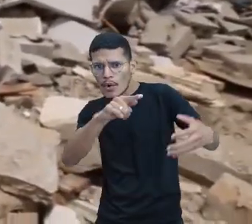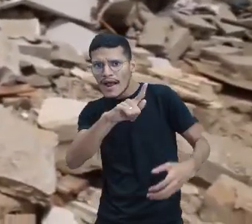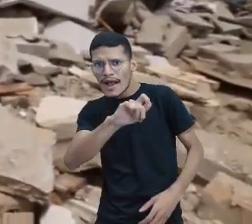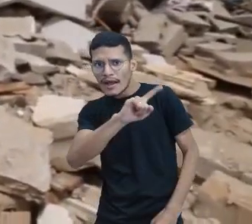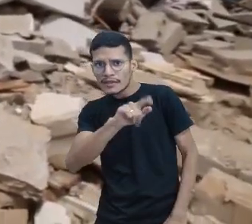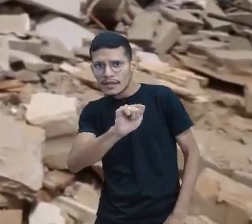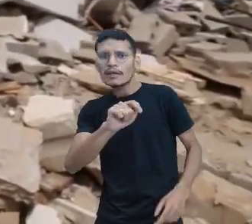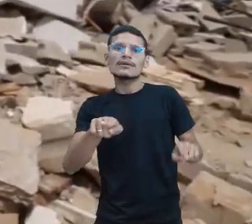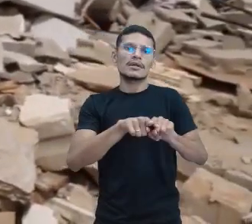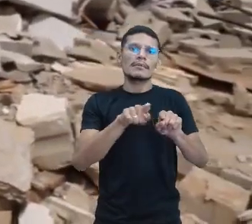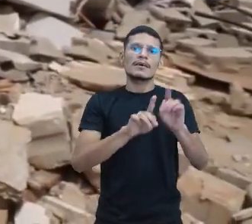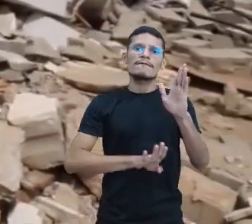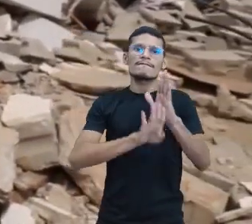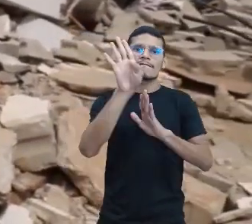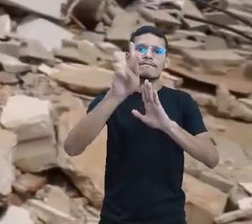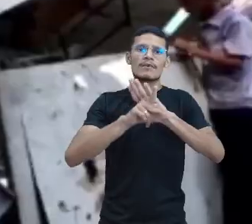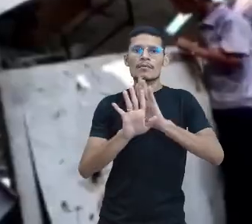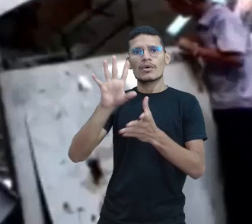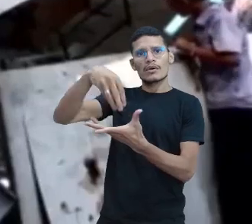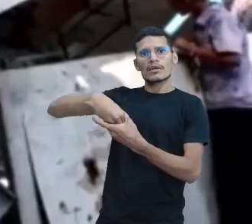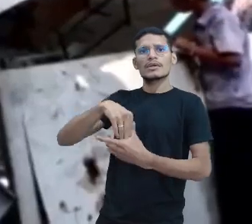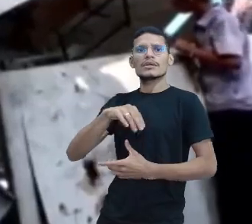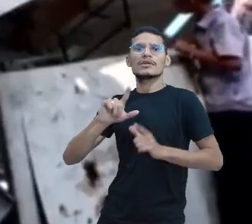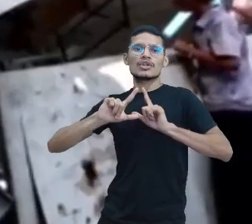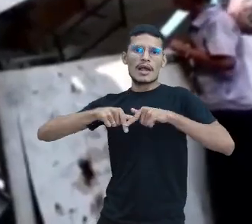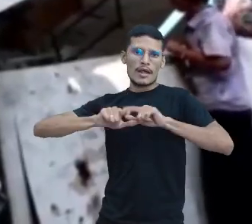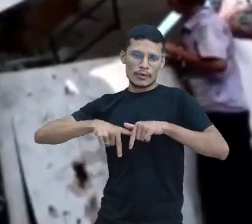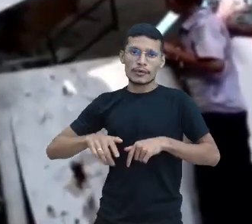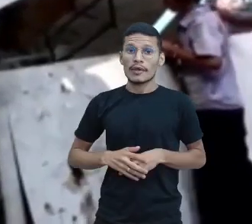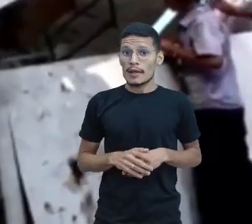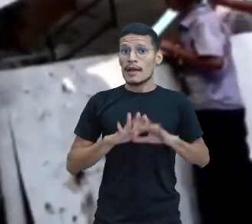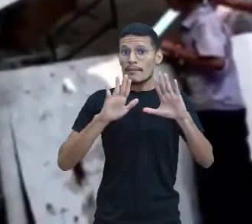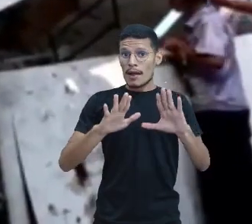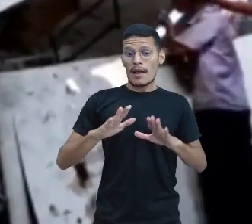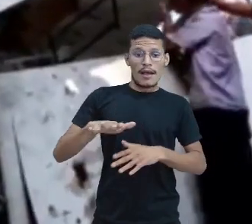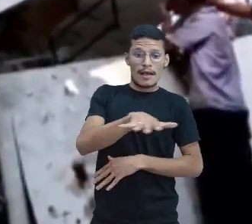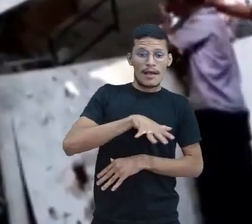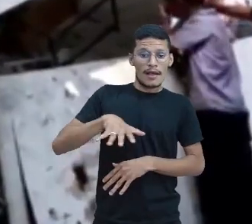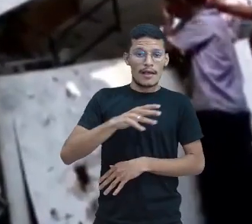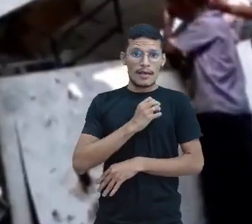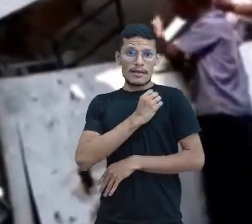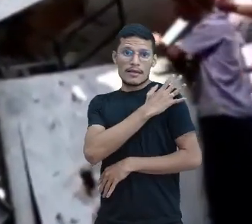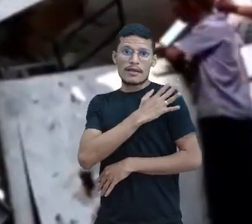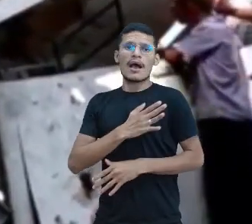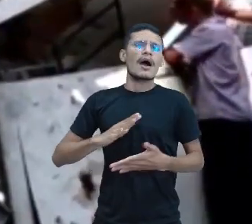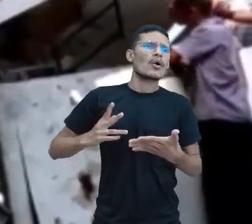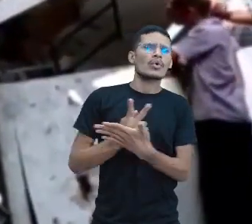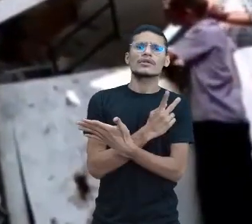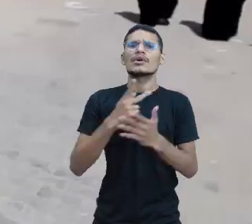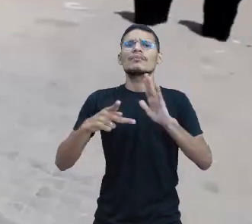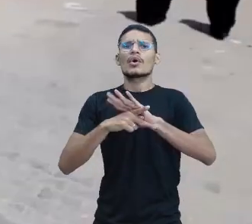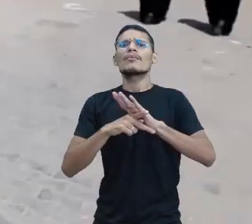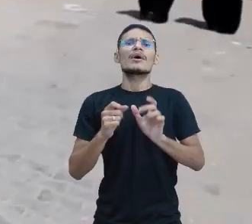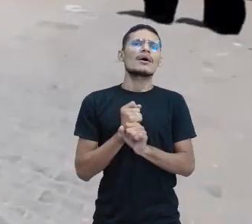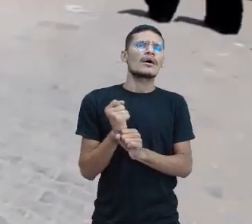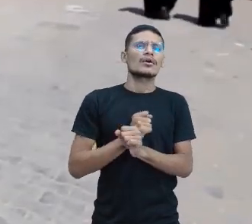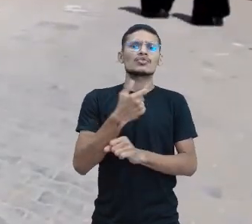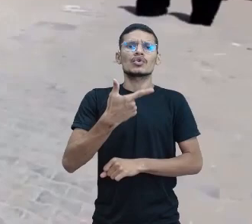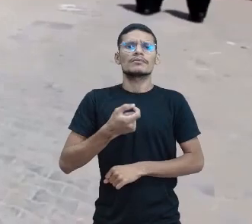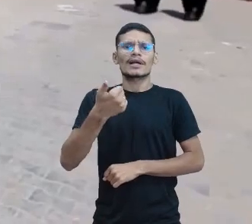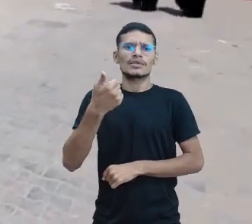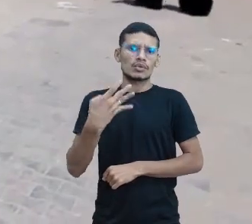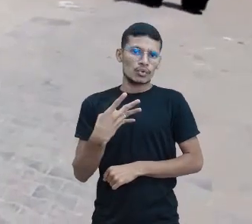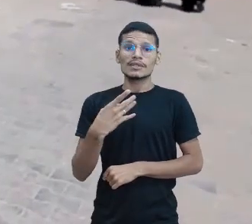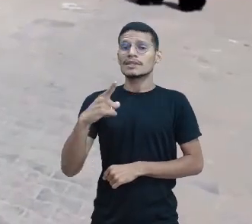de foguetes contra Israel. A operação militar de Israel, que aconteceu entre julho e agosto de 2014,